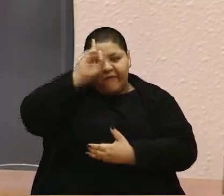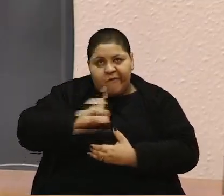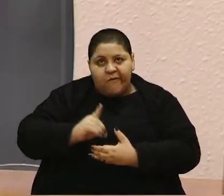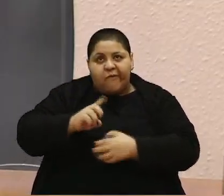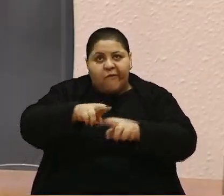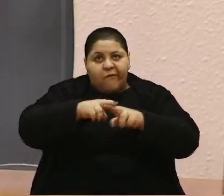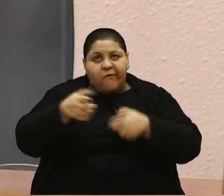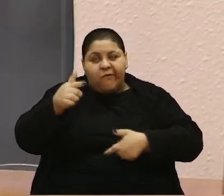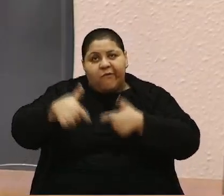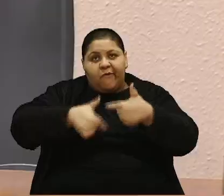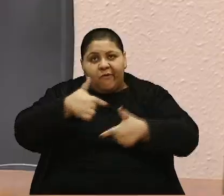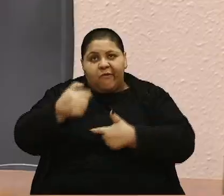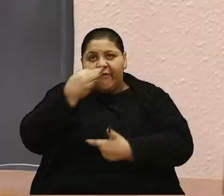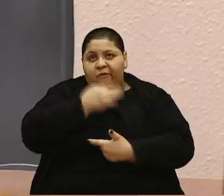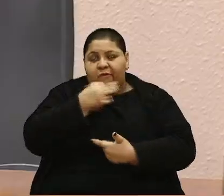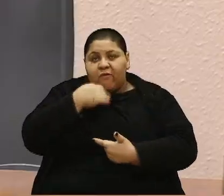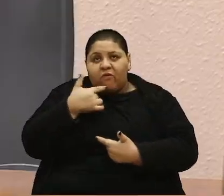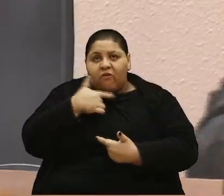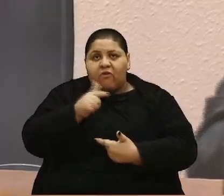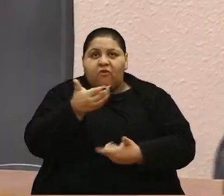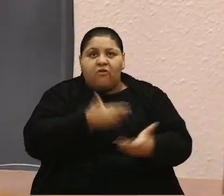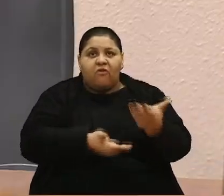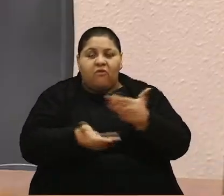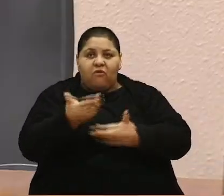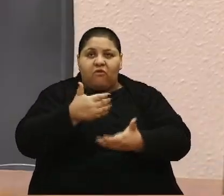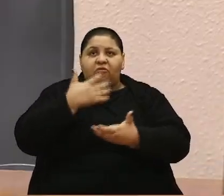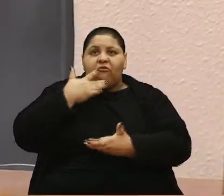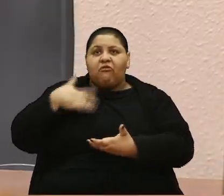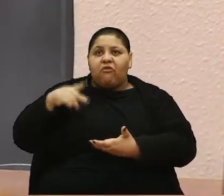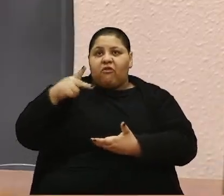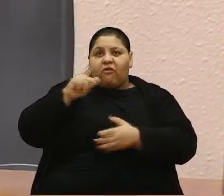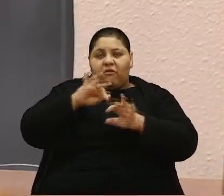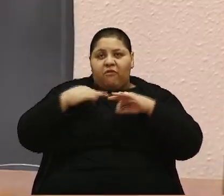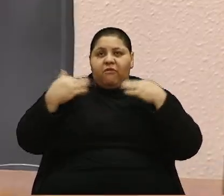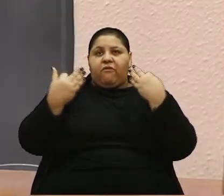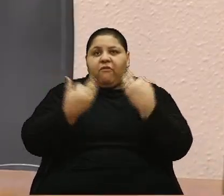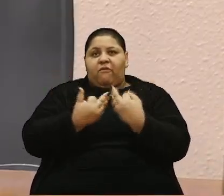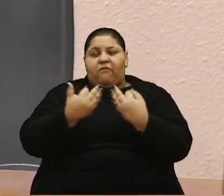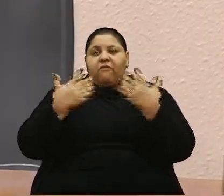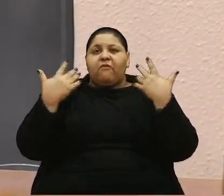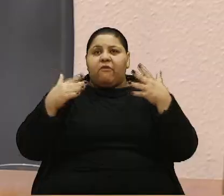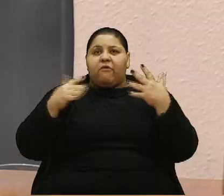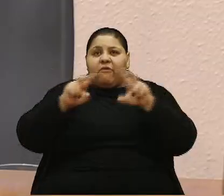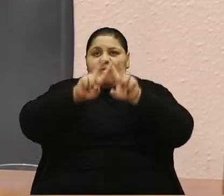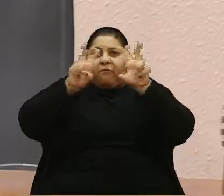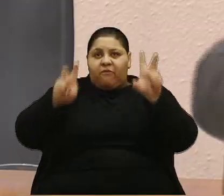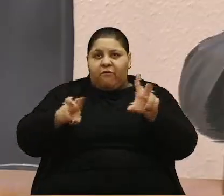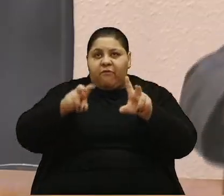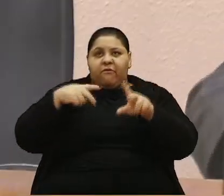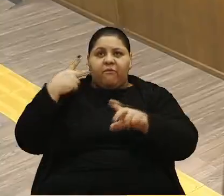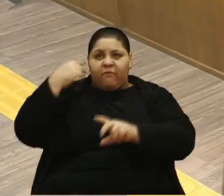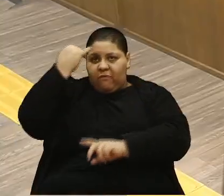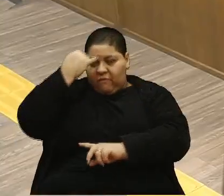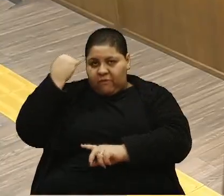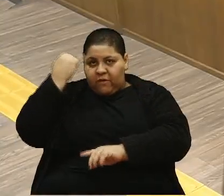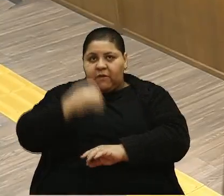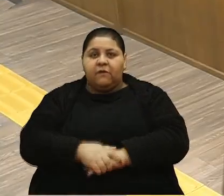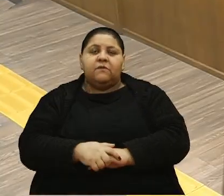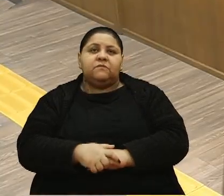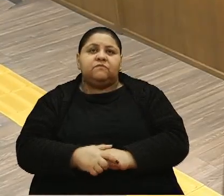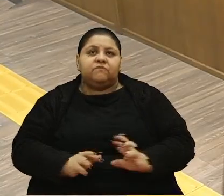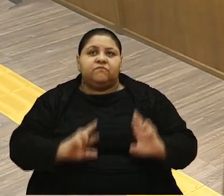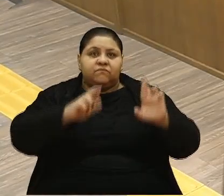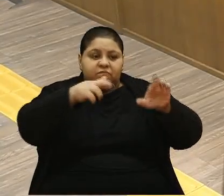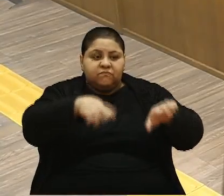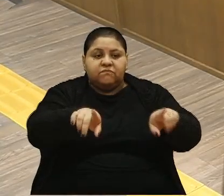precisamos trabalhar para que Caxias consiga atender a todas as crianças e as suas famílias. Parabéns pelo tema trazido, vereador Zé D'Ambrosio. Obrigado. Para aquela região, a gente